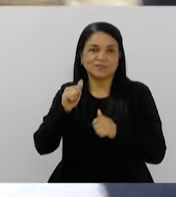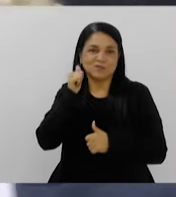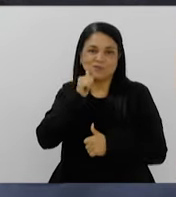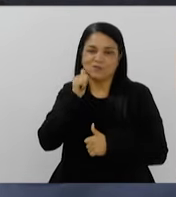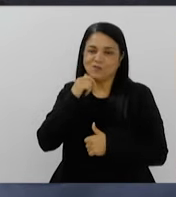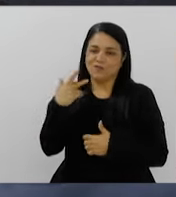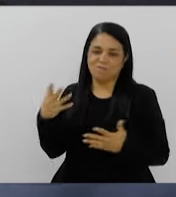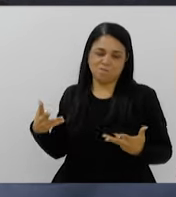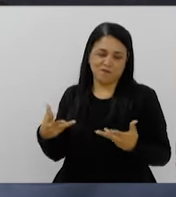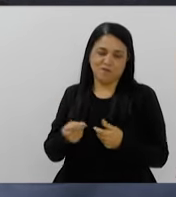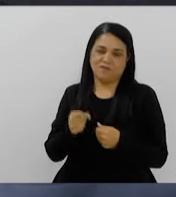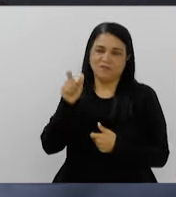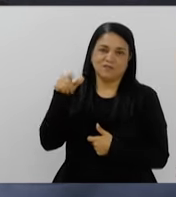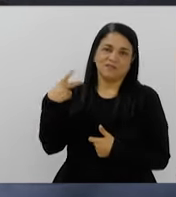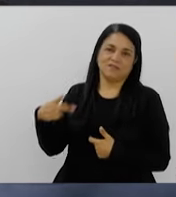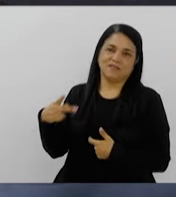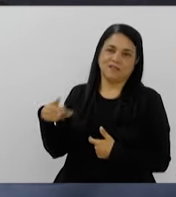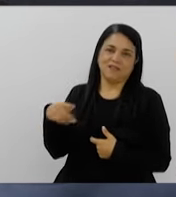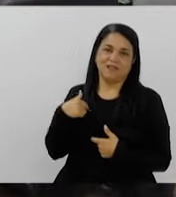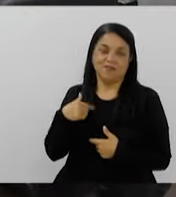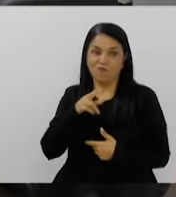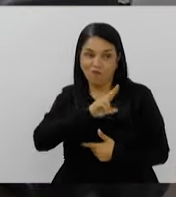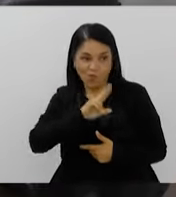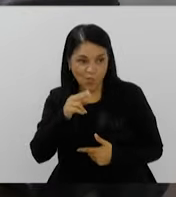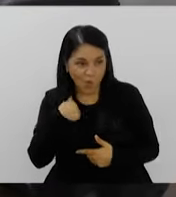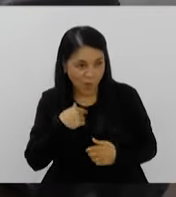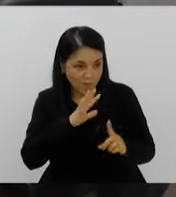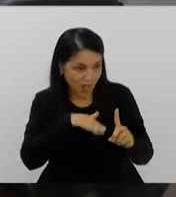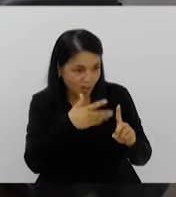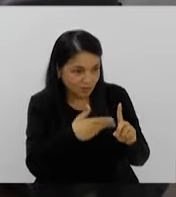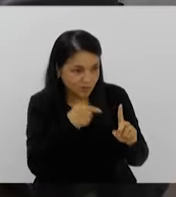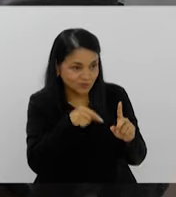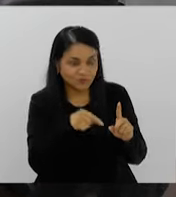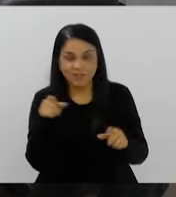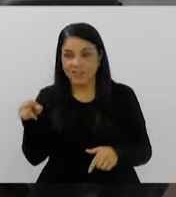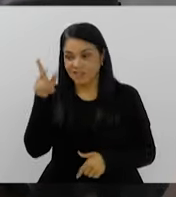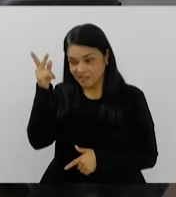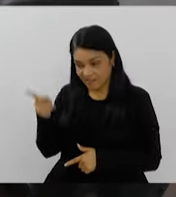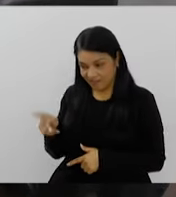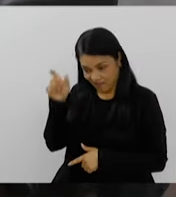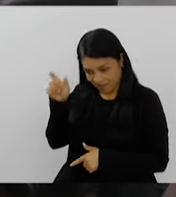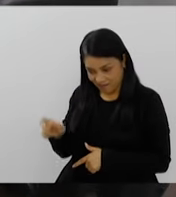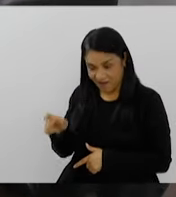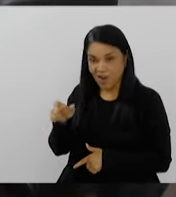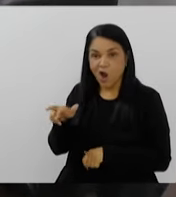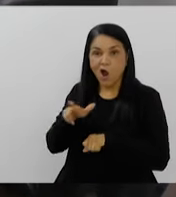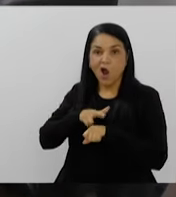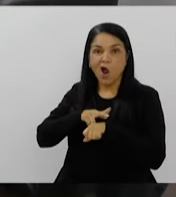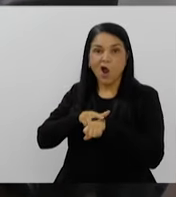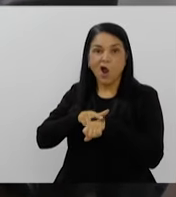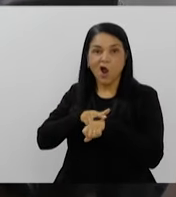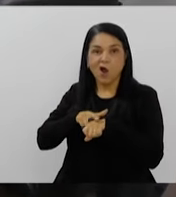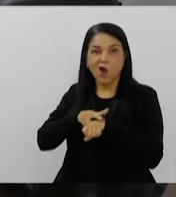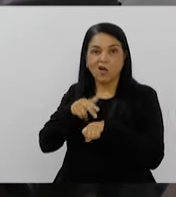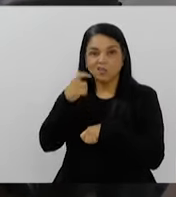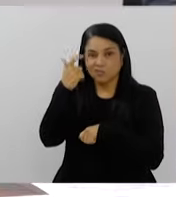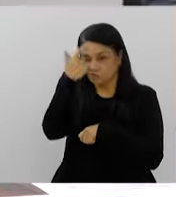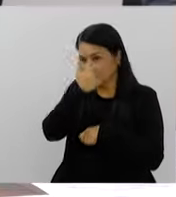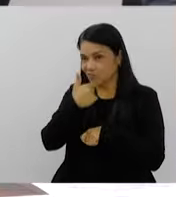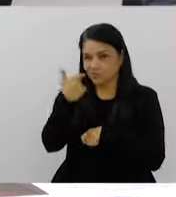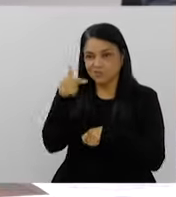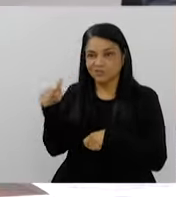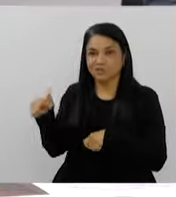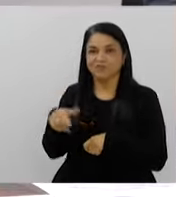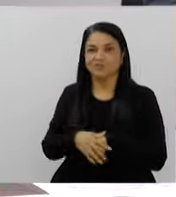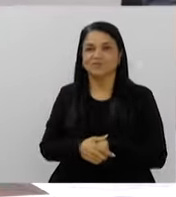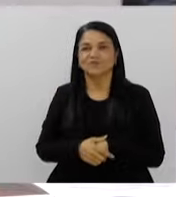Cada vez que eu menciono o nome e elogio, ele fica roxo, apenas roxo. Não, e agora, e nós Mica, é que somos não, não é